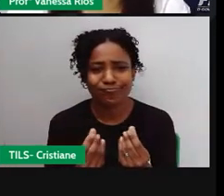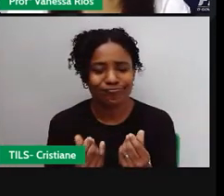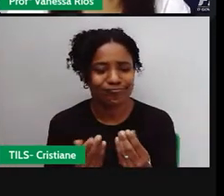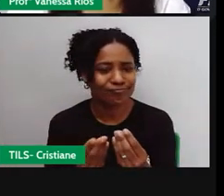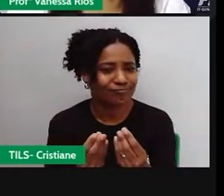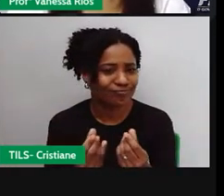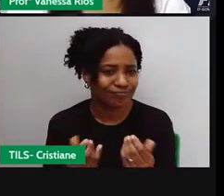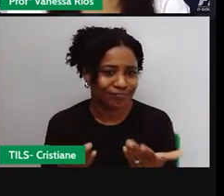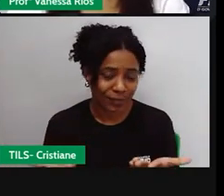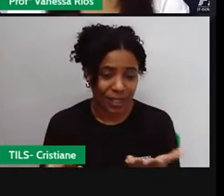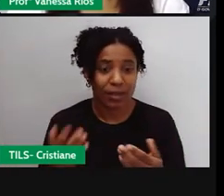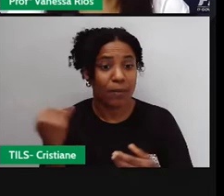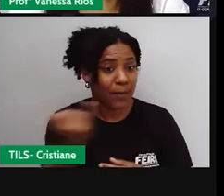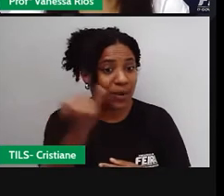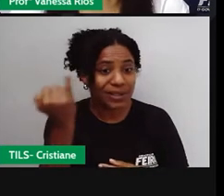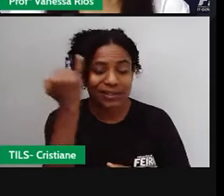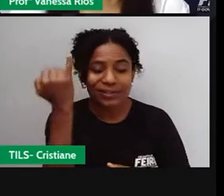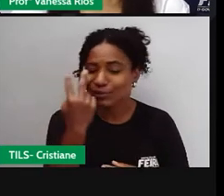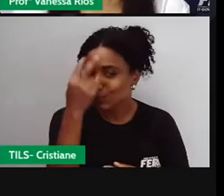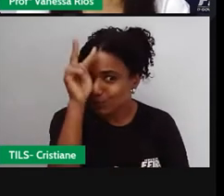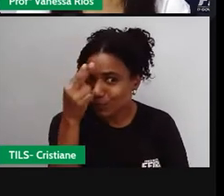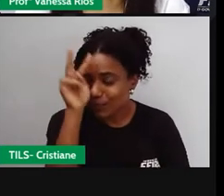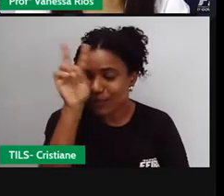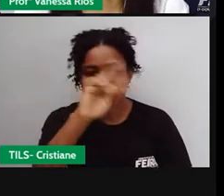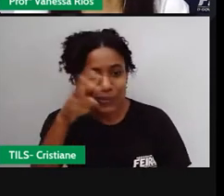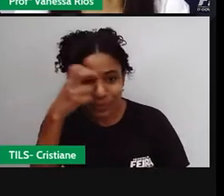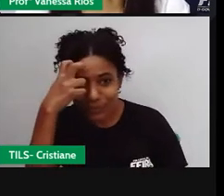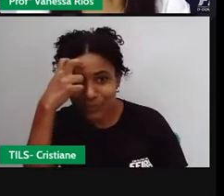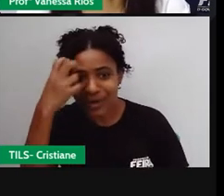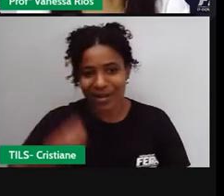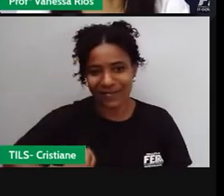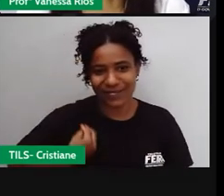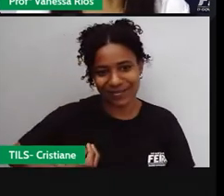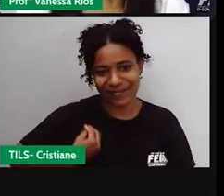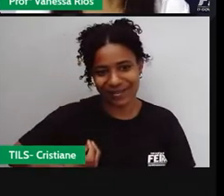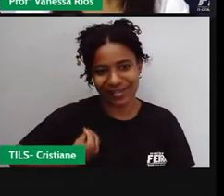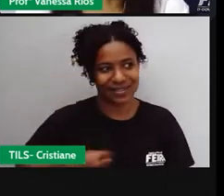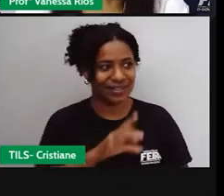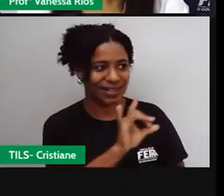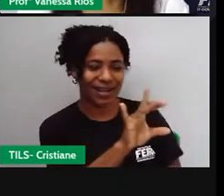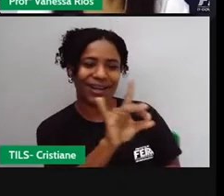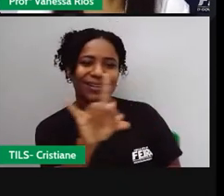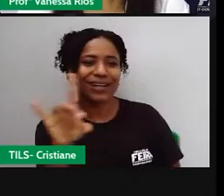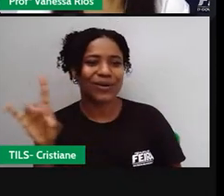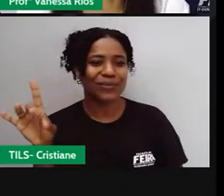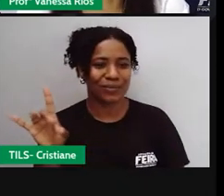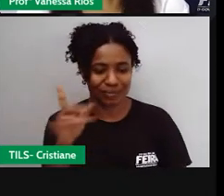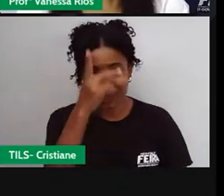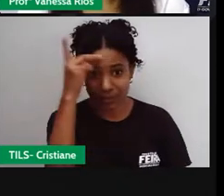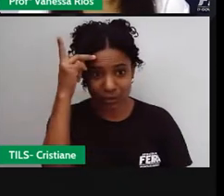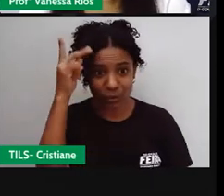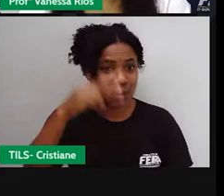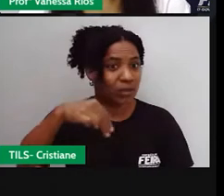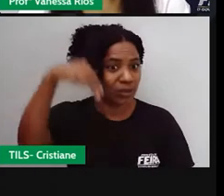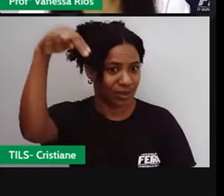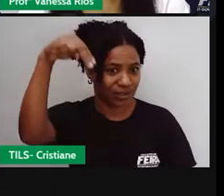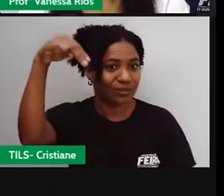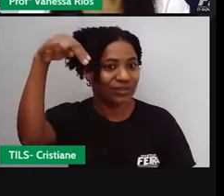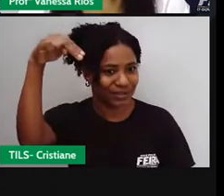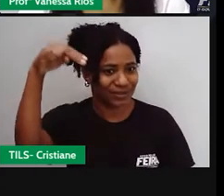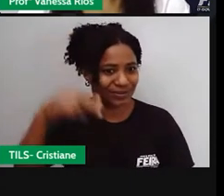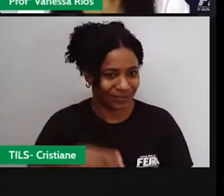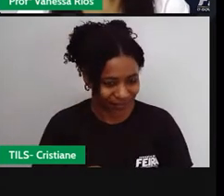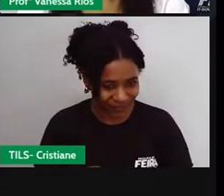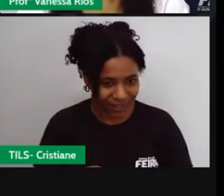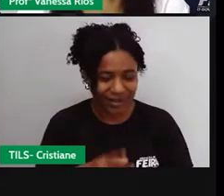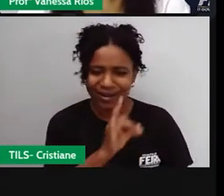das vivências, dos costumes, dos hábitos vividos pelos nordestinos e o quanto isso é importante, né, no dia a dia,